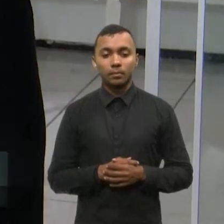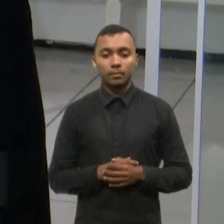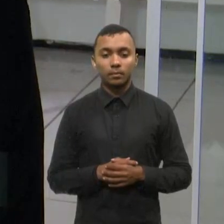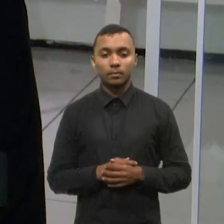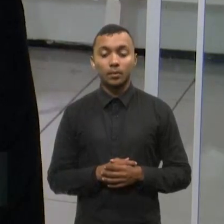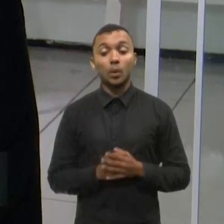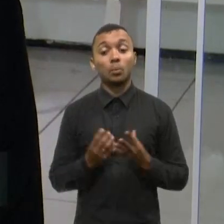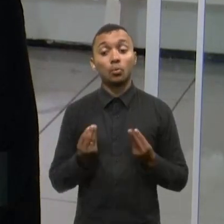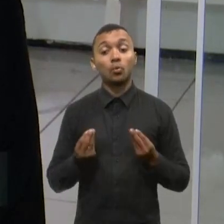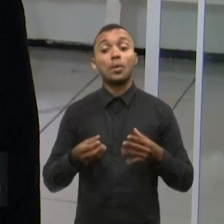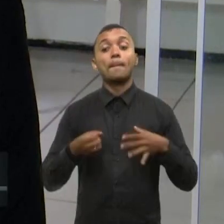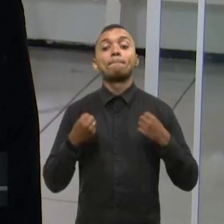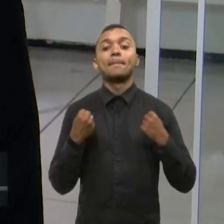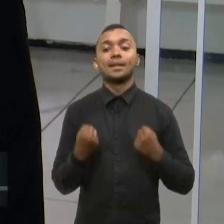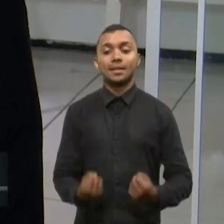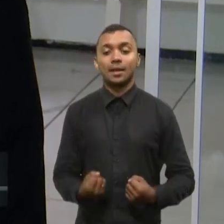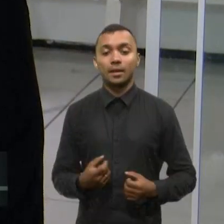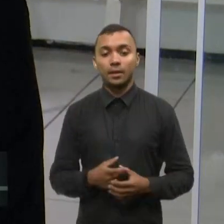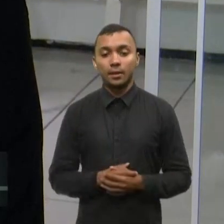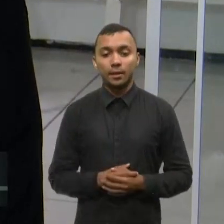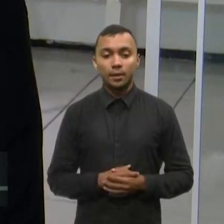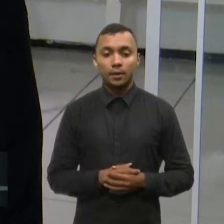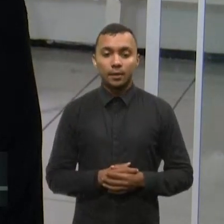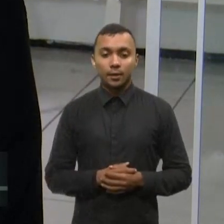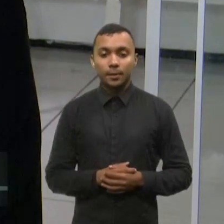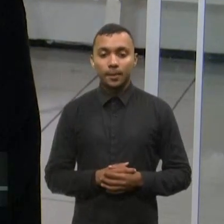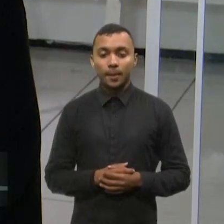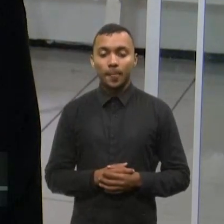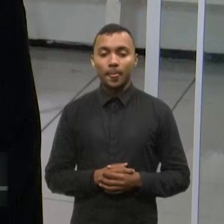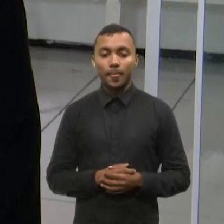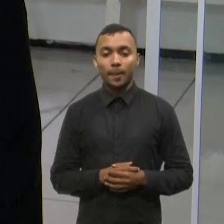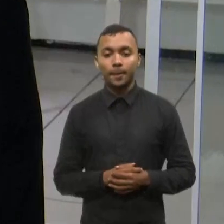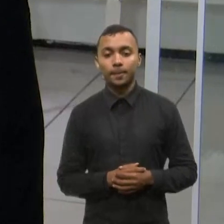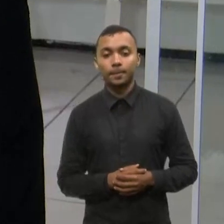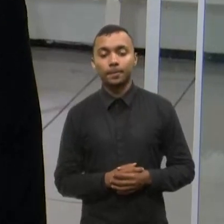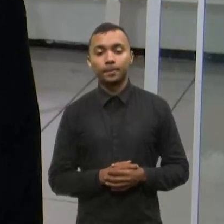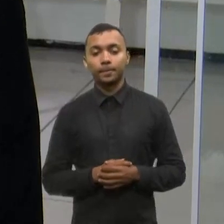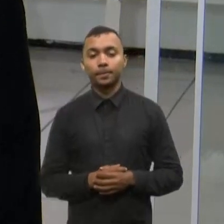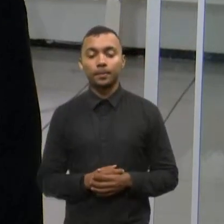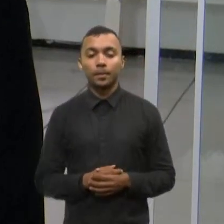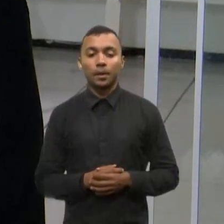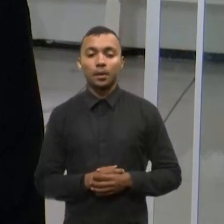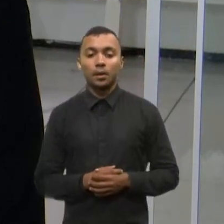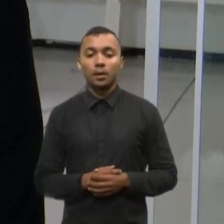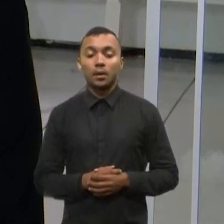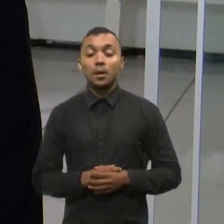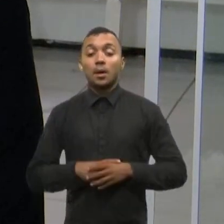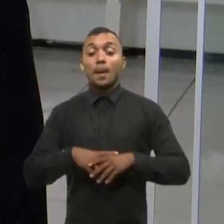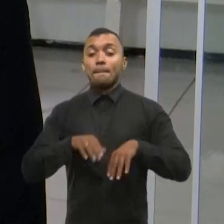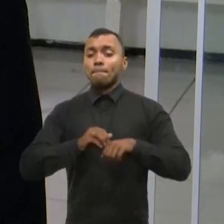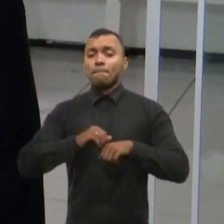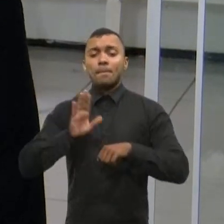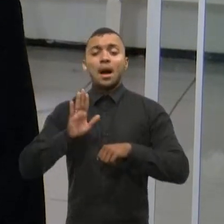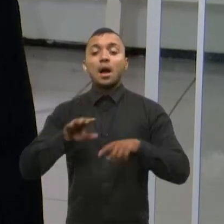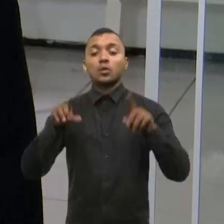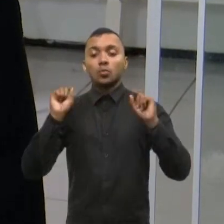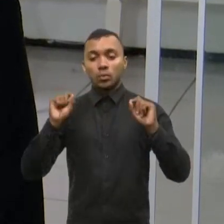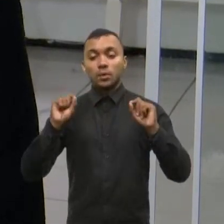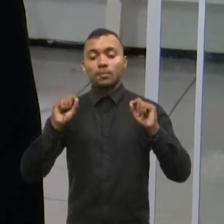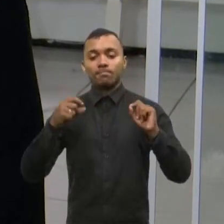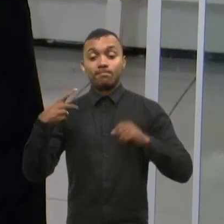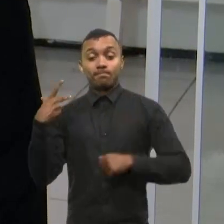na condução disso tudo, sabe? Eu sei que uma das questões mais polêmicas diz respeito à